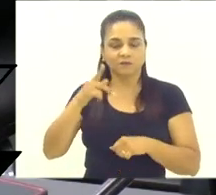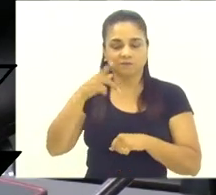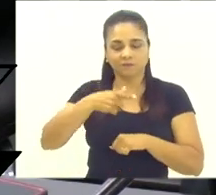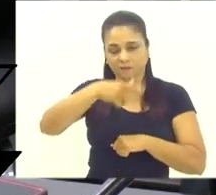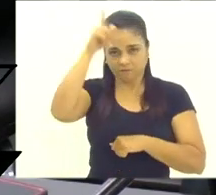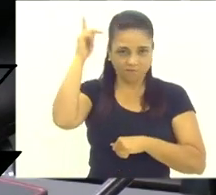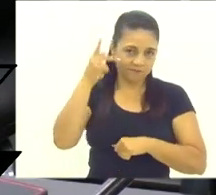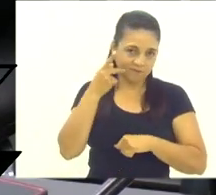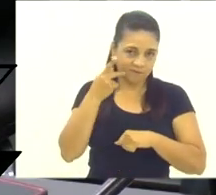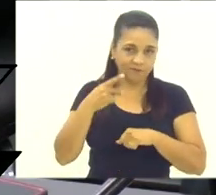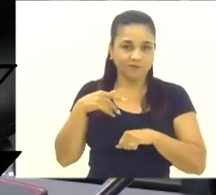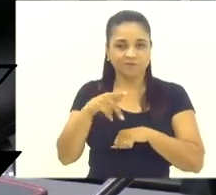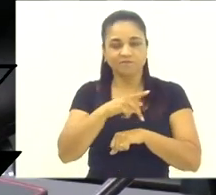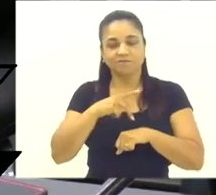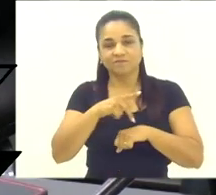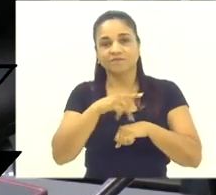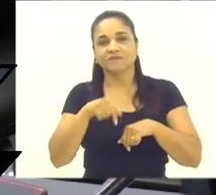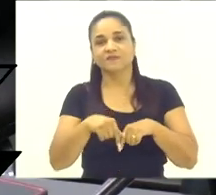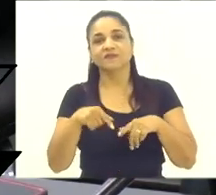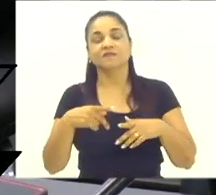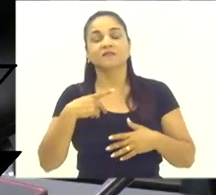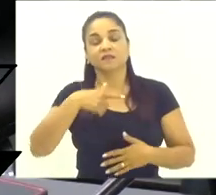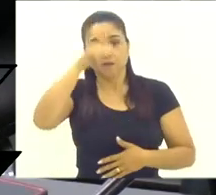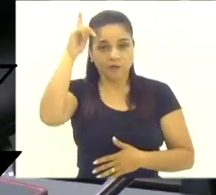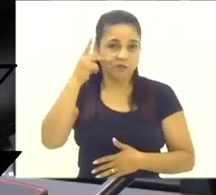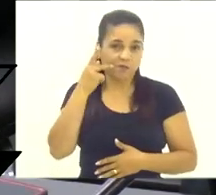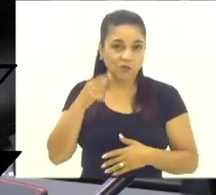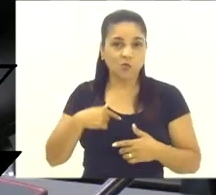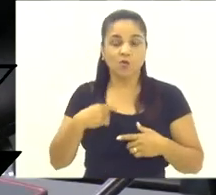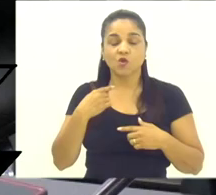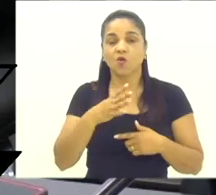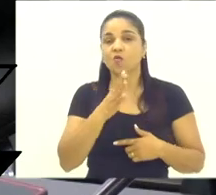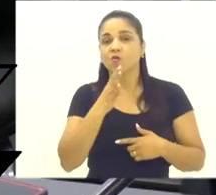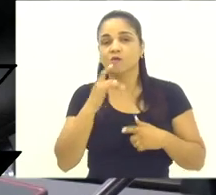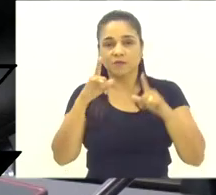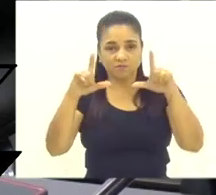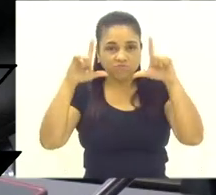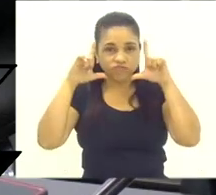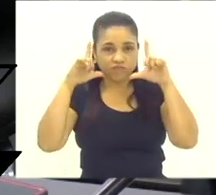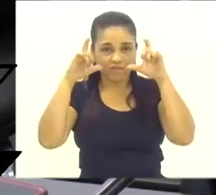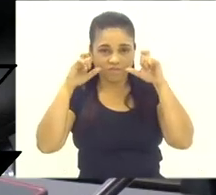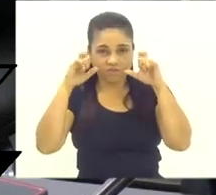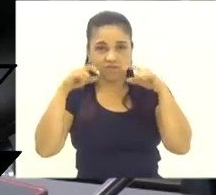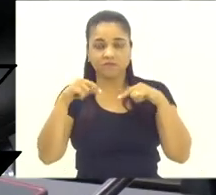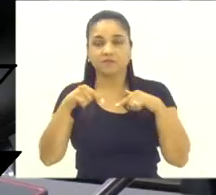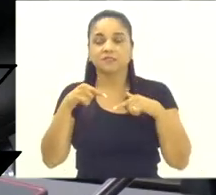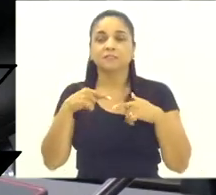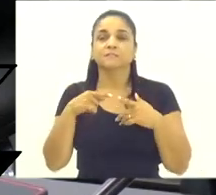da nossa do nosso seminário sobre reconhecimento facial reconhecimento facial é uma das